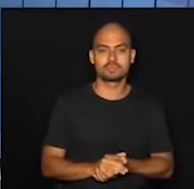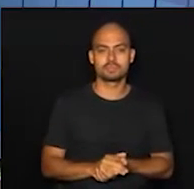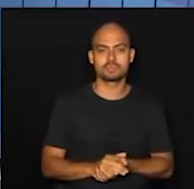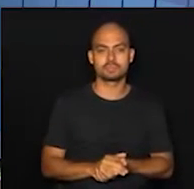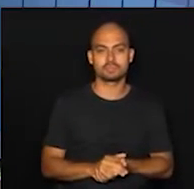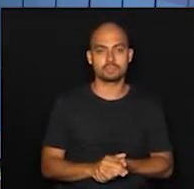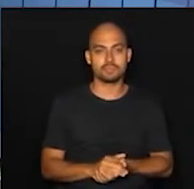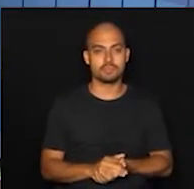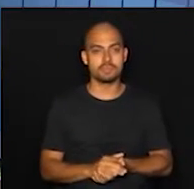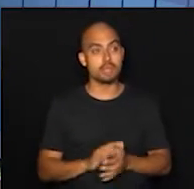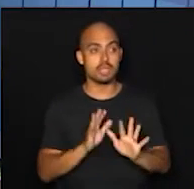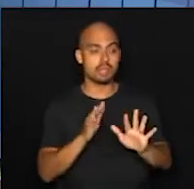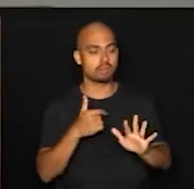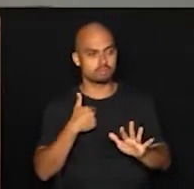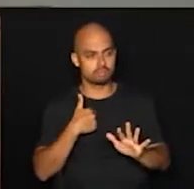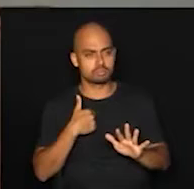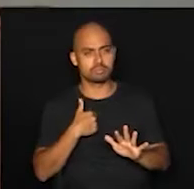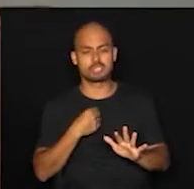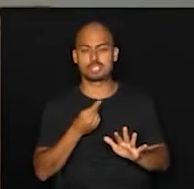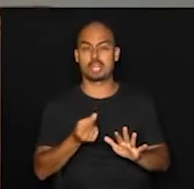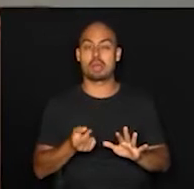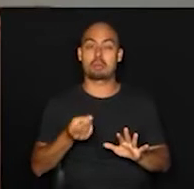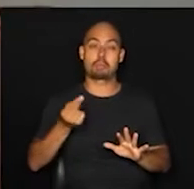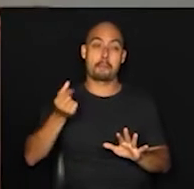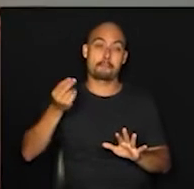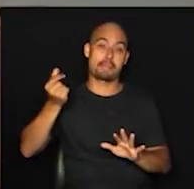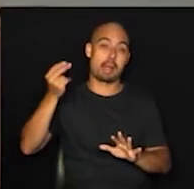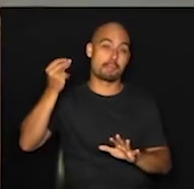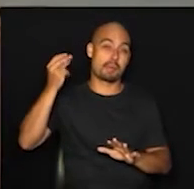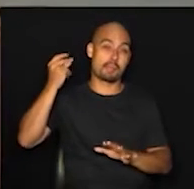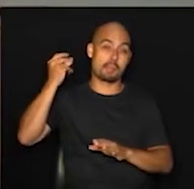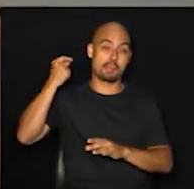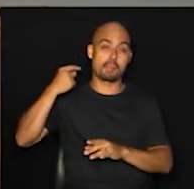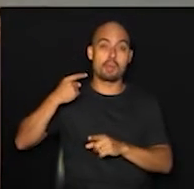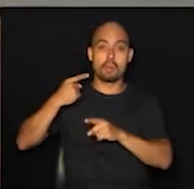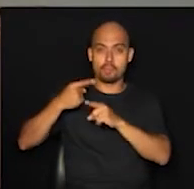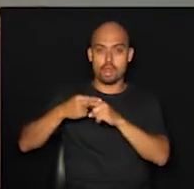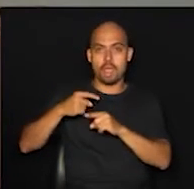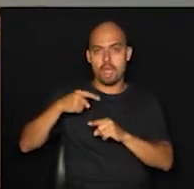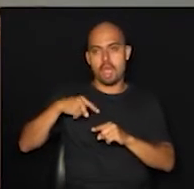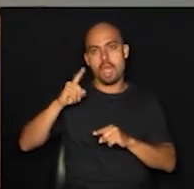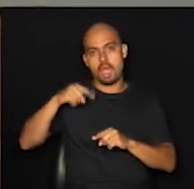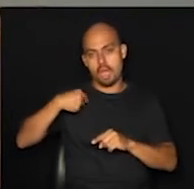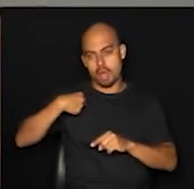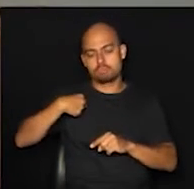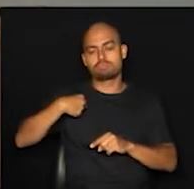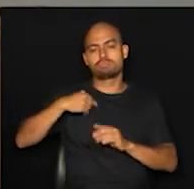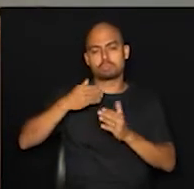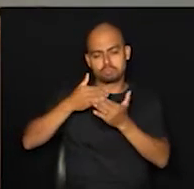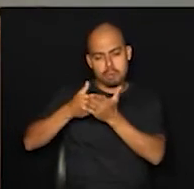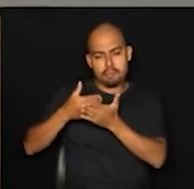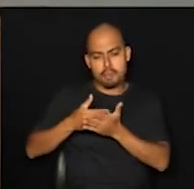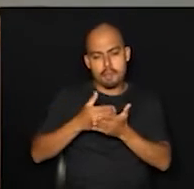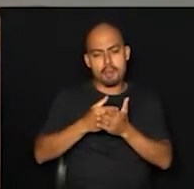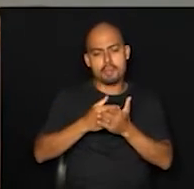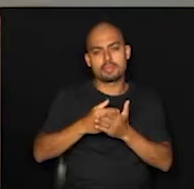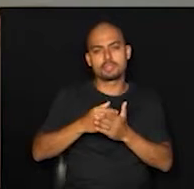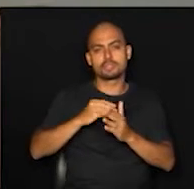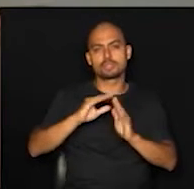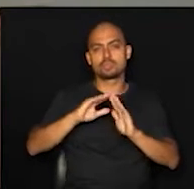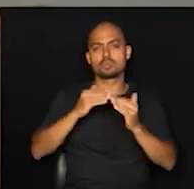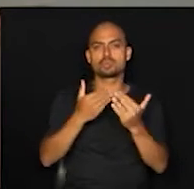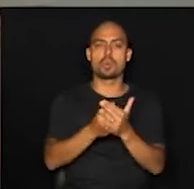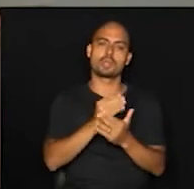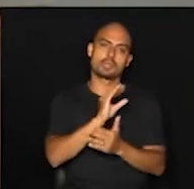Olha, em mim é muito antiga, porque exatamente por isso eu estudei em colégio católico, em Niterói, eu sou de lá, e